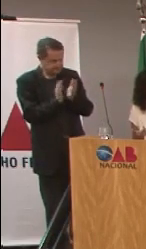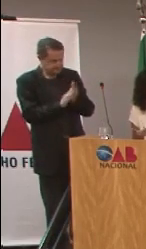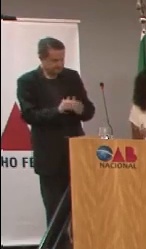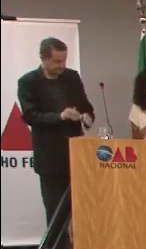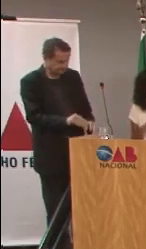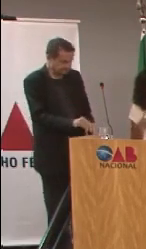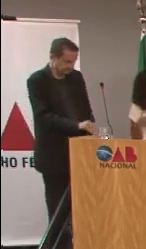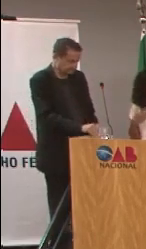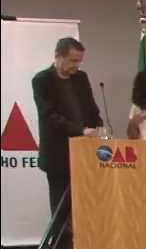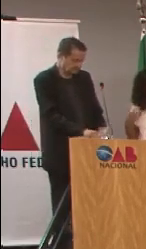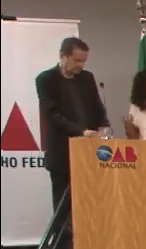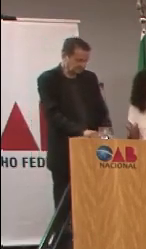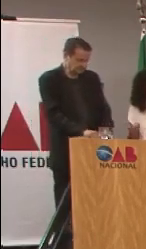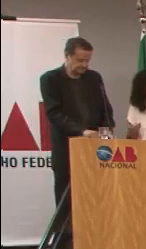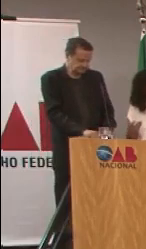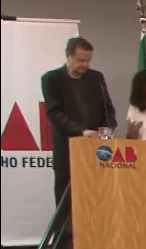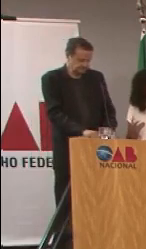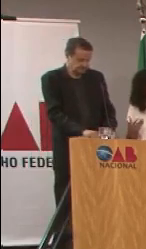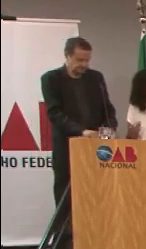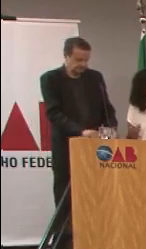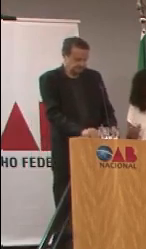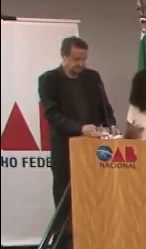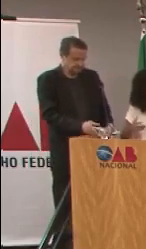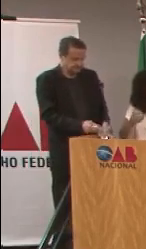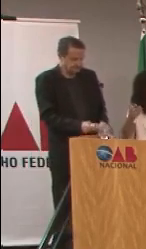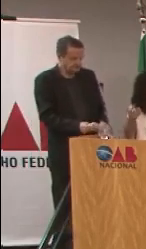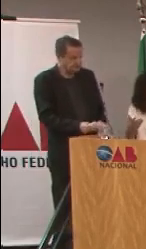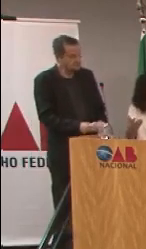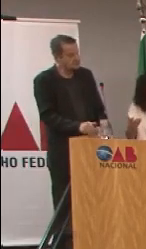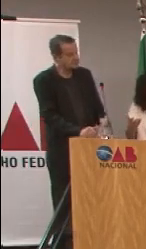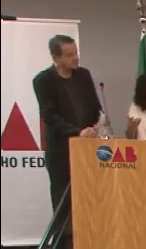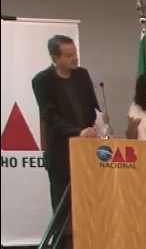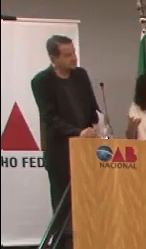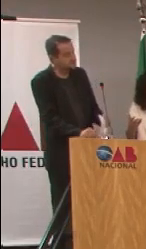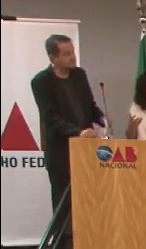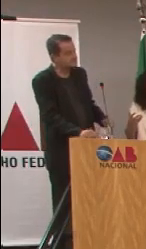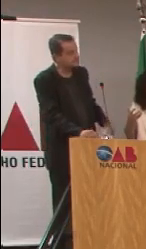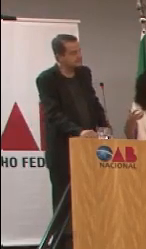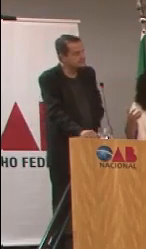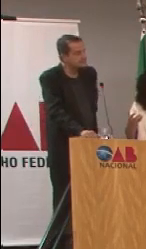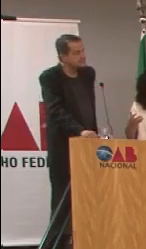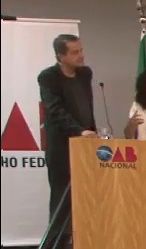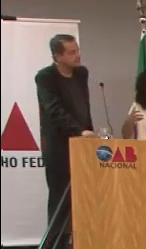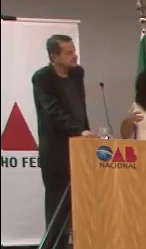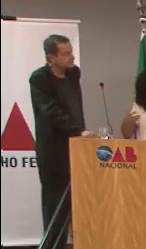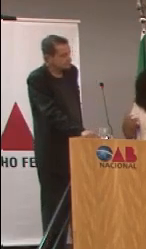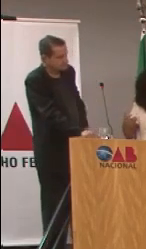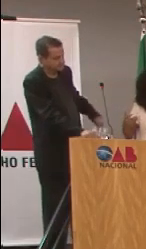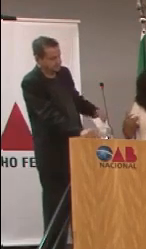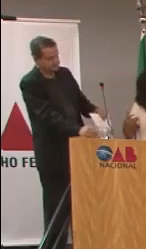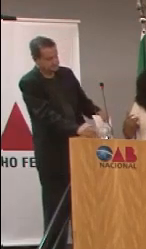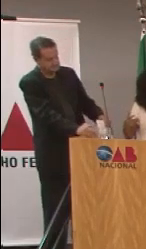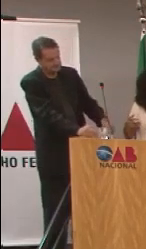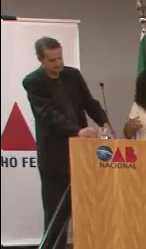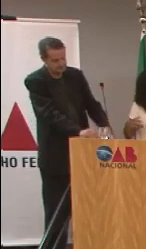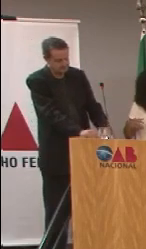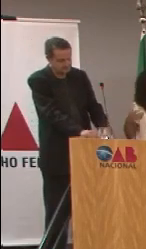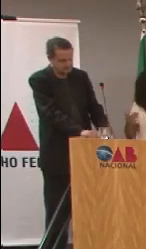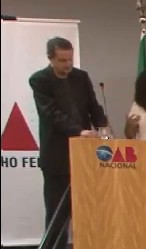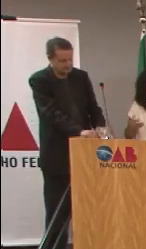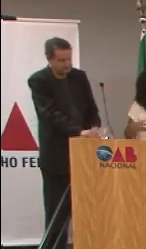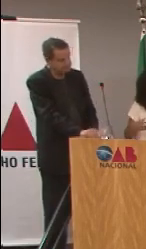Não deixaria, não poderia passar aqui sem falar esses nomes. São muitos, gente. São muitas pessoas. Eu posso